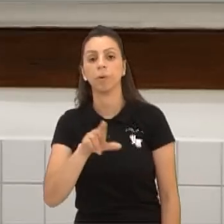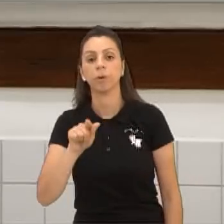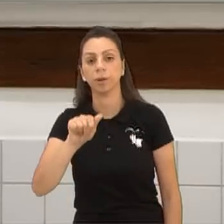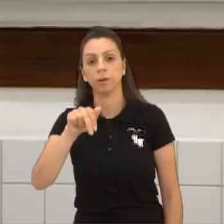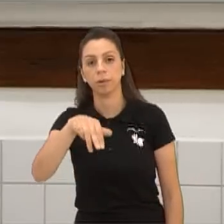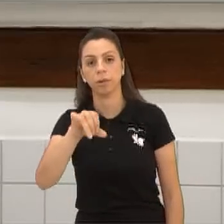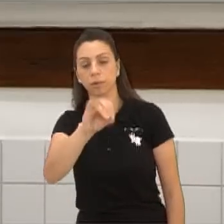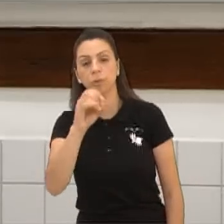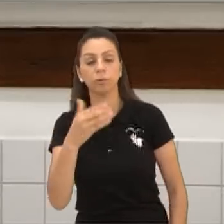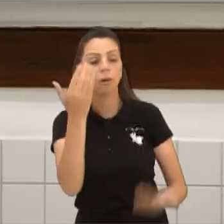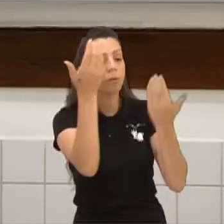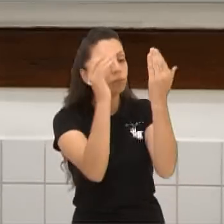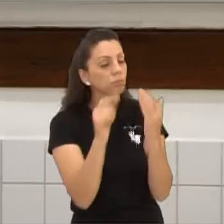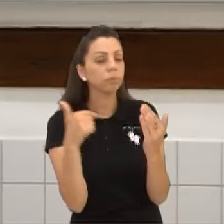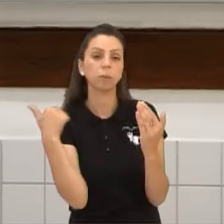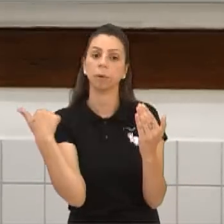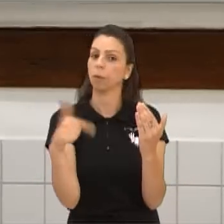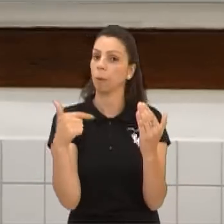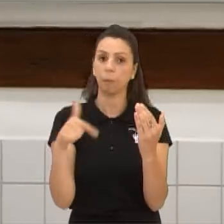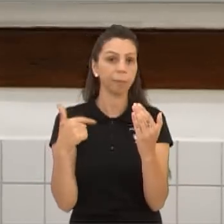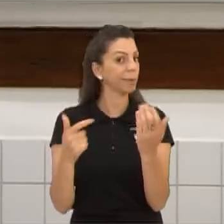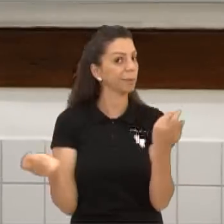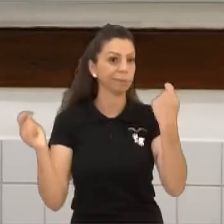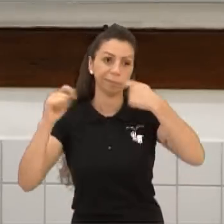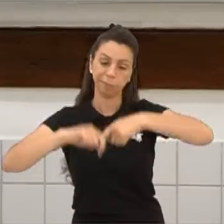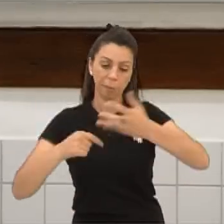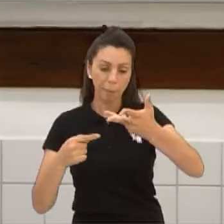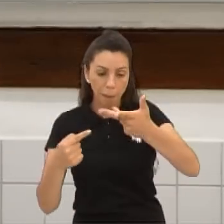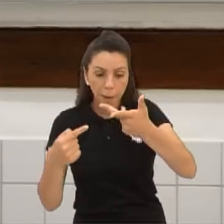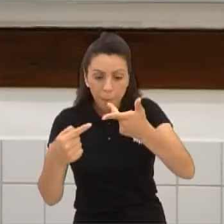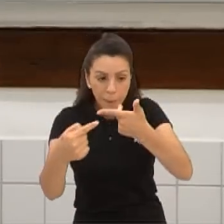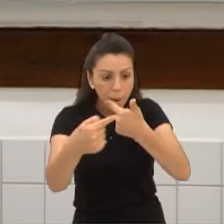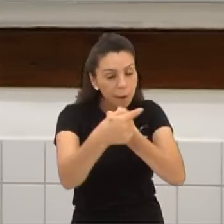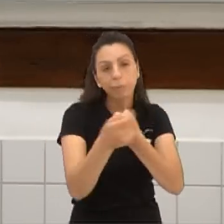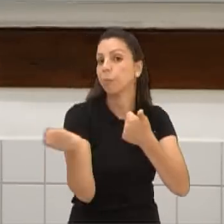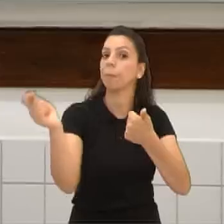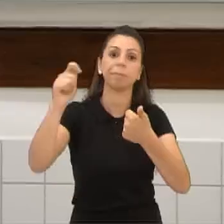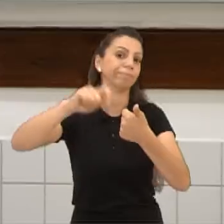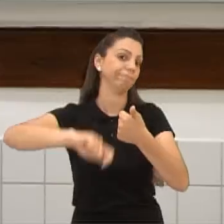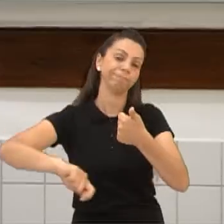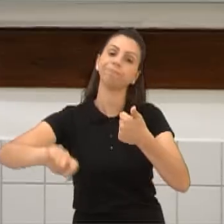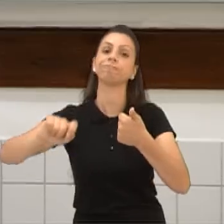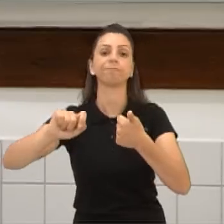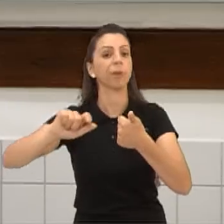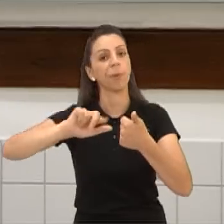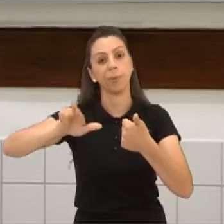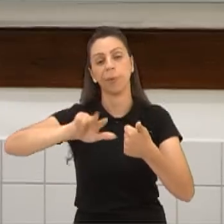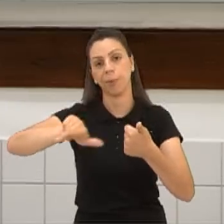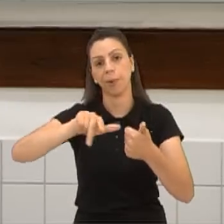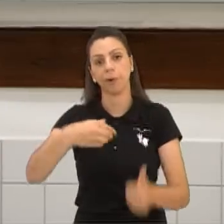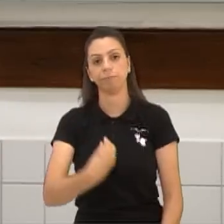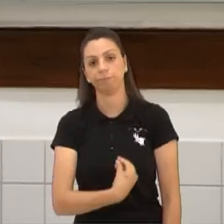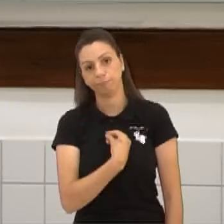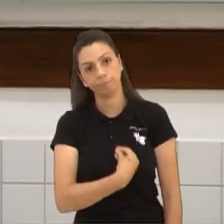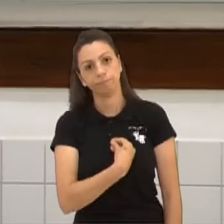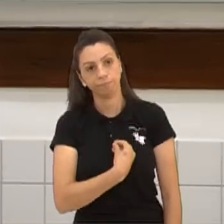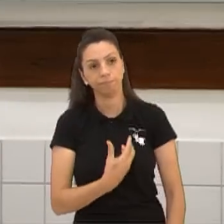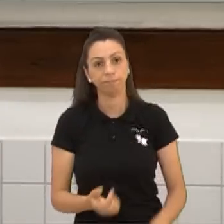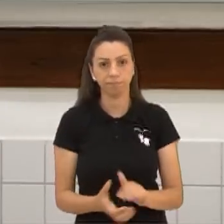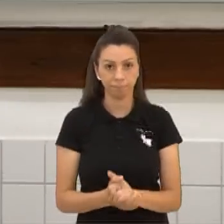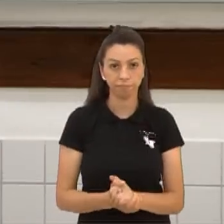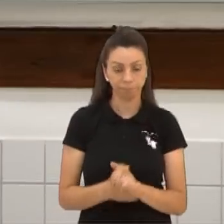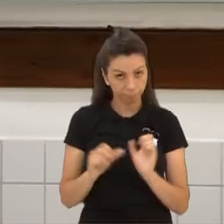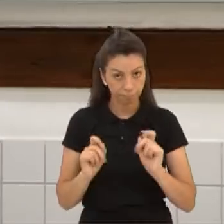está analisando não possui essas capacidades, então ele não é, para a ciência, considerado ser vivo.